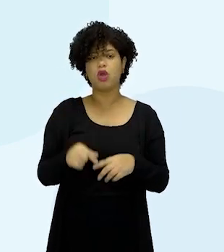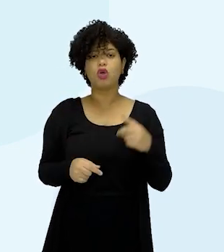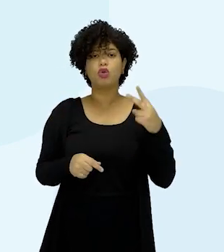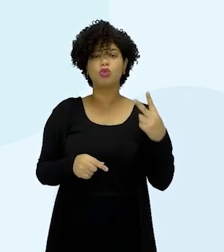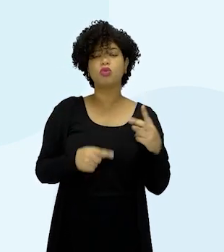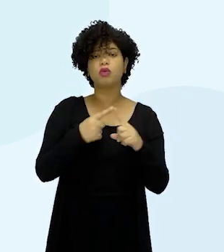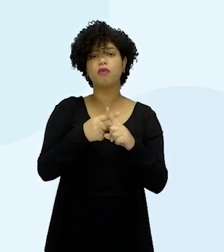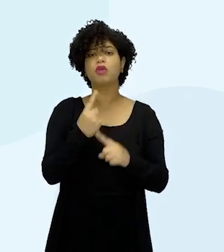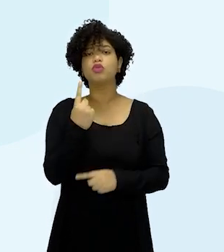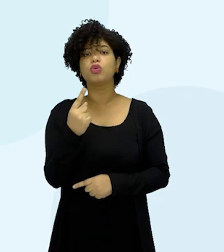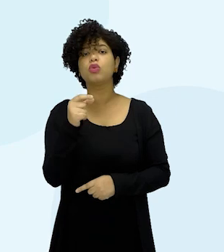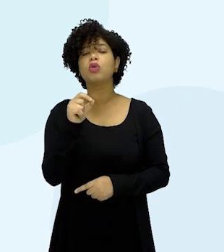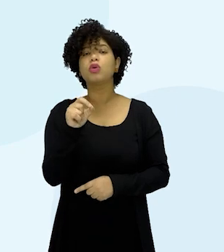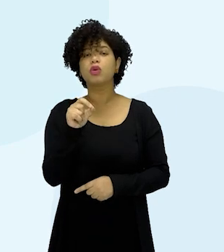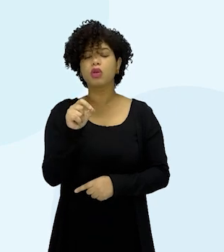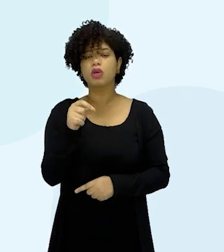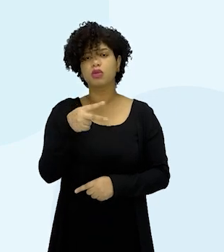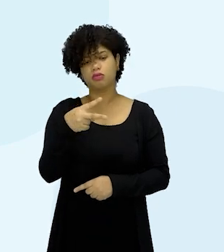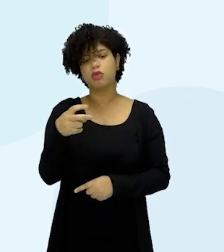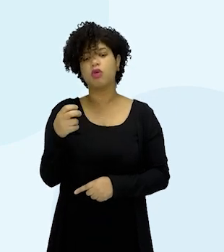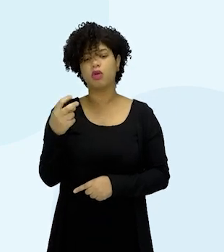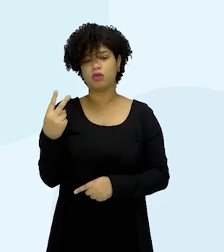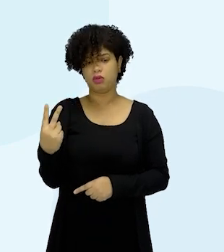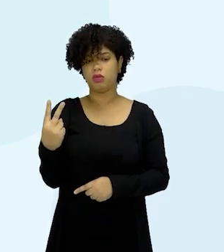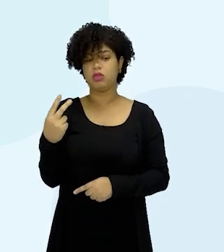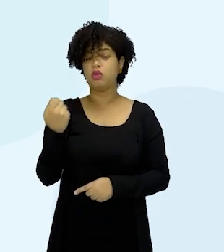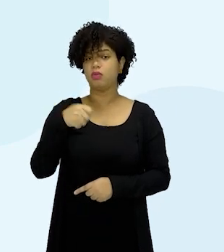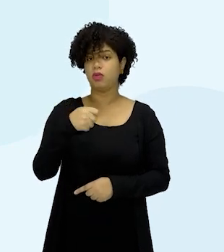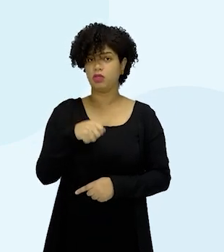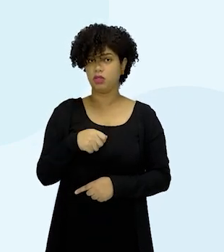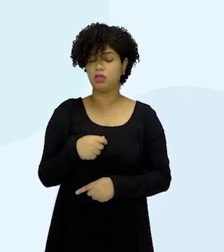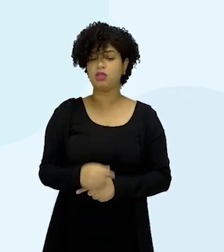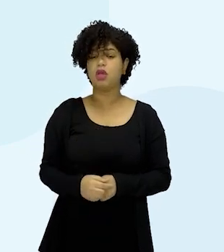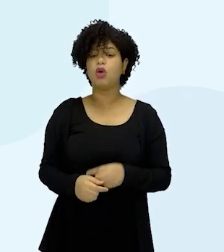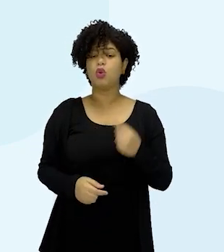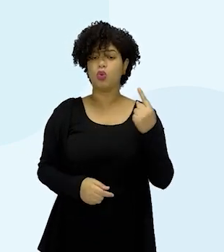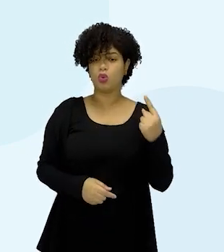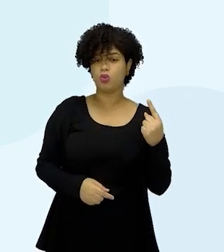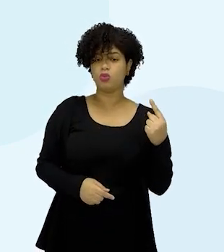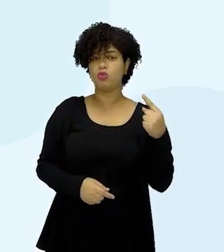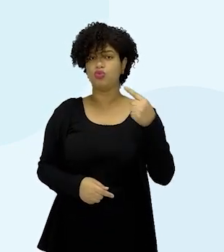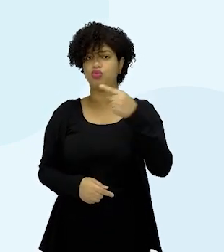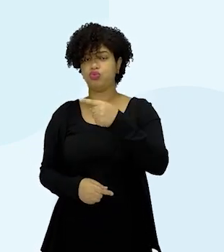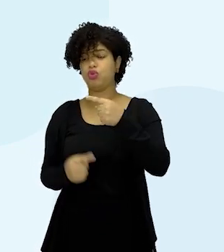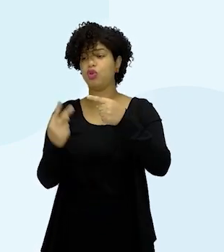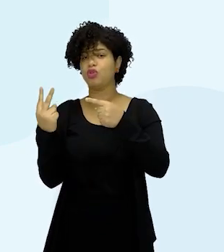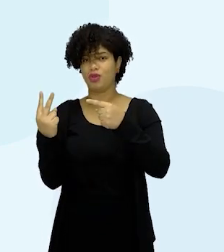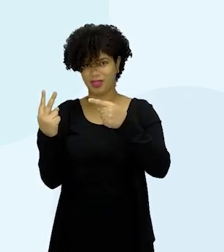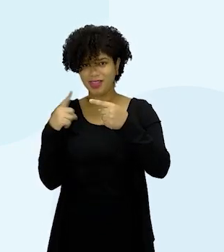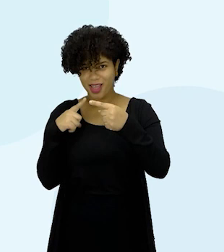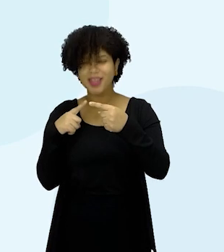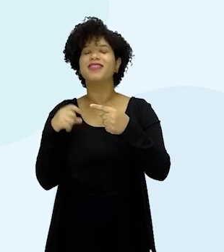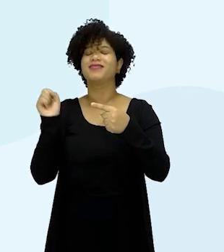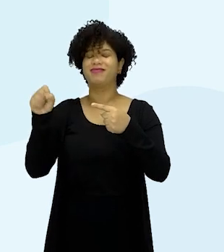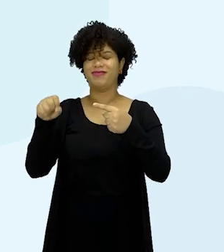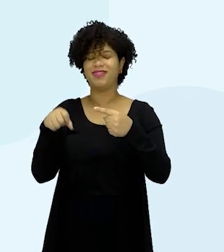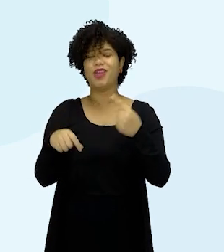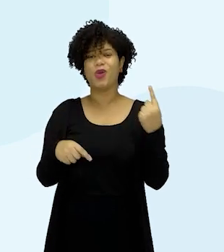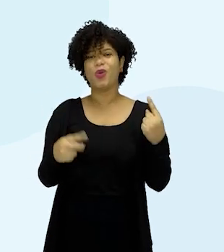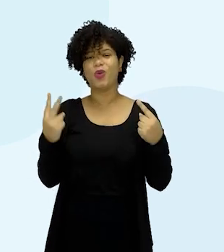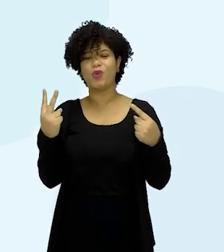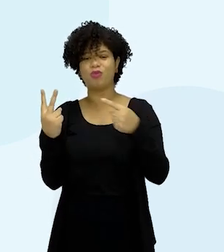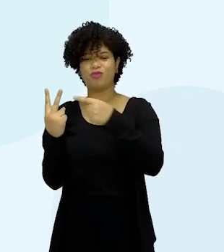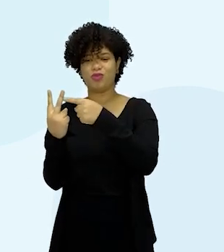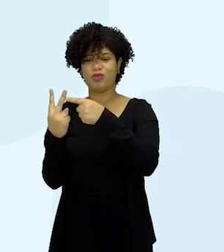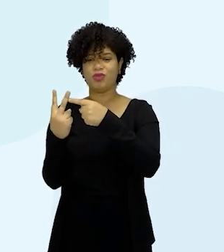vezes 1, 2. Então, tem que ligar o número 1 com o número 2. Primeiro conjunto tem 1? Tem. Segundo conjunto tem 2? Tem. Então, vou ligar, ó. Então,